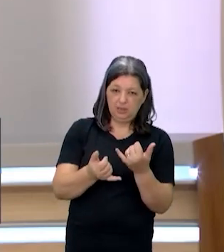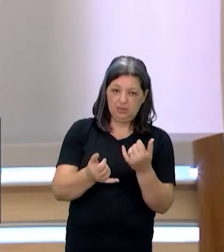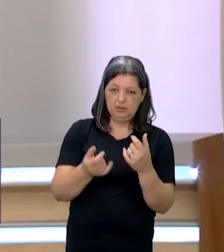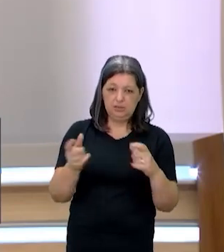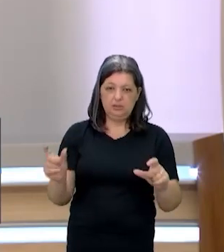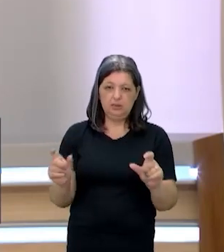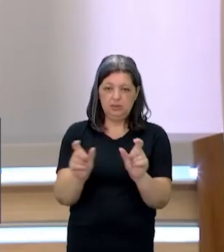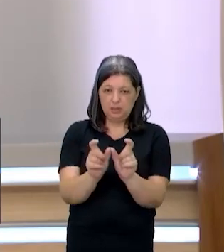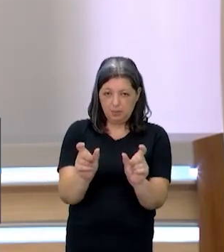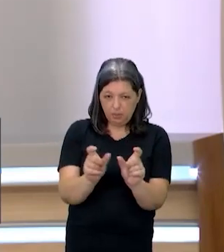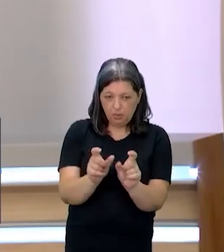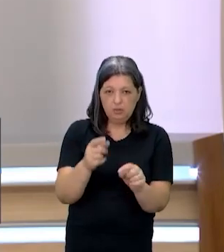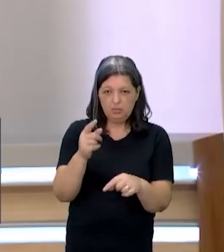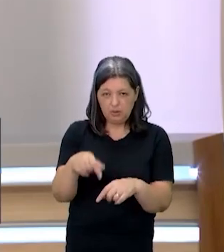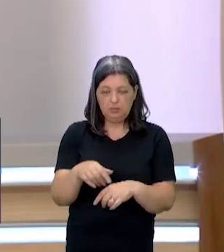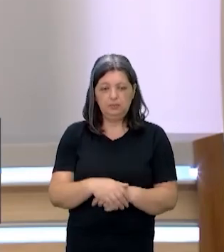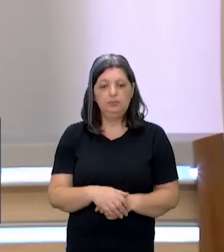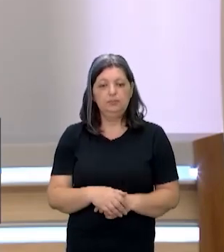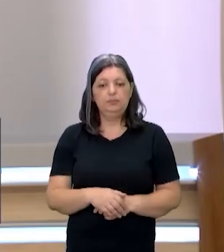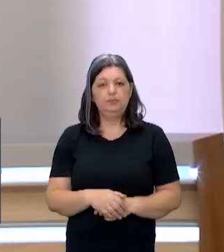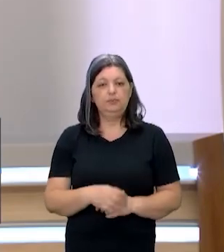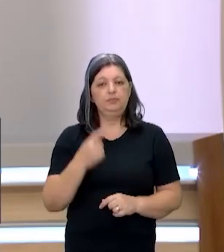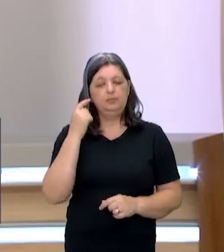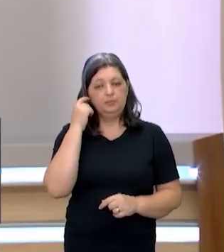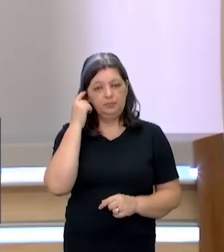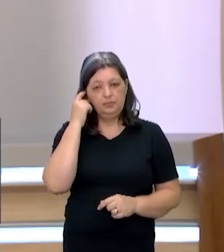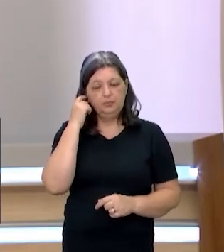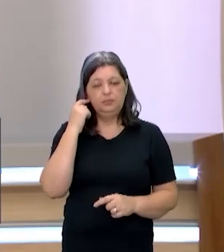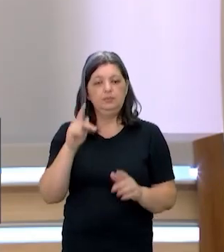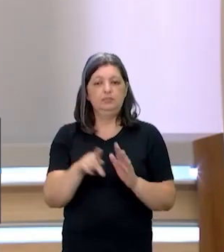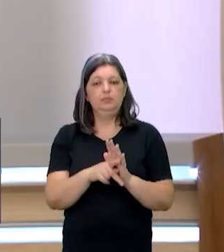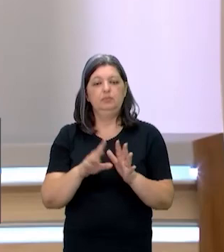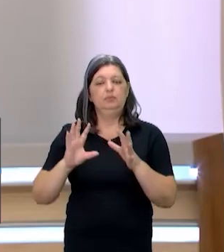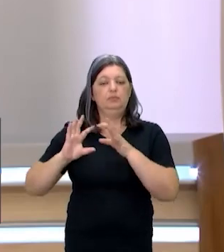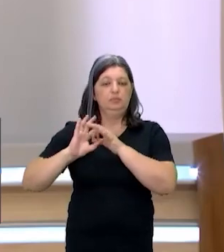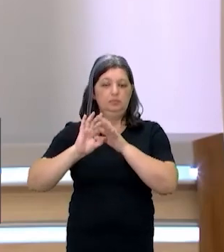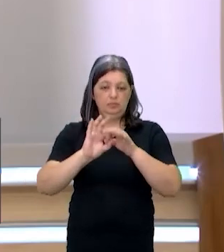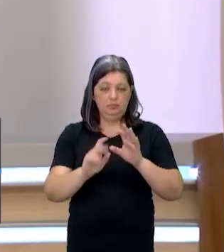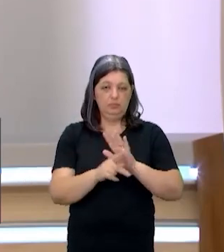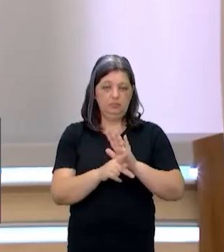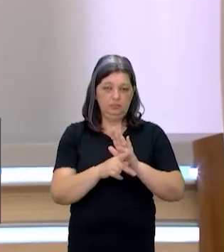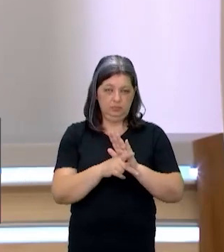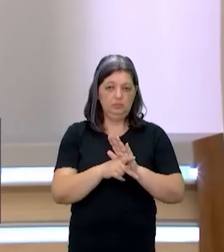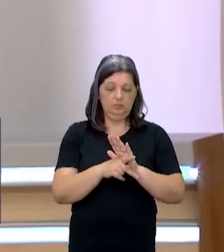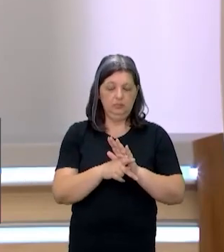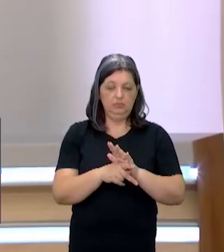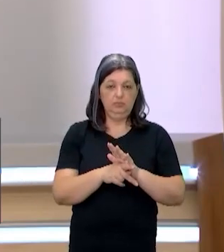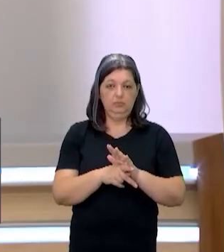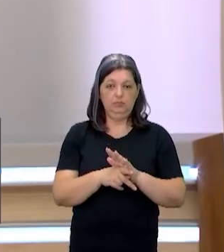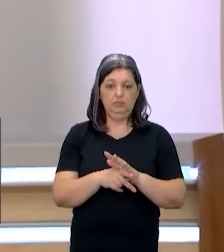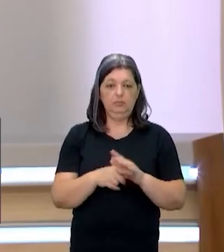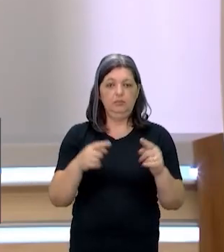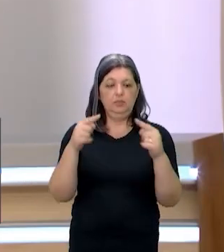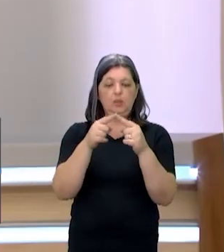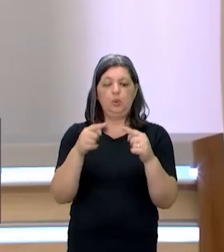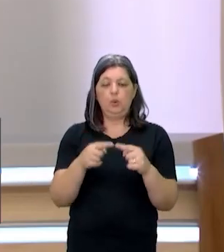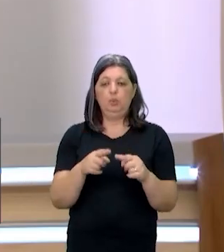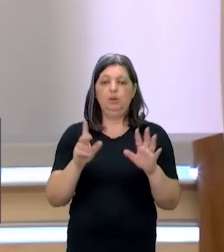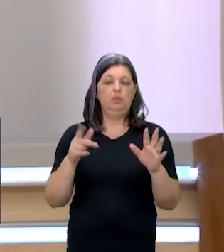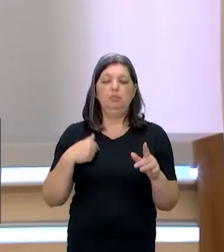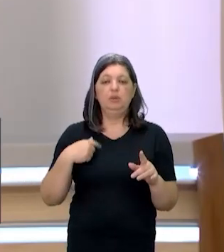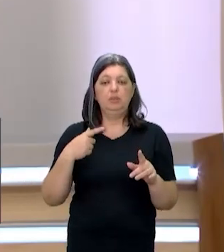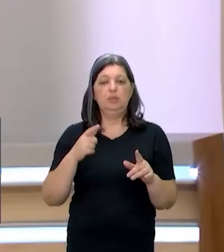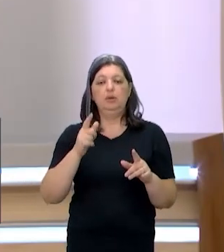na escrita, tá? Então, vocês pegaram, essa é a parte de conectivos que a gente falou lá no início da aula. Então, para não repetir uma